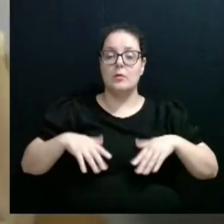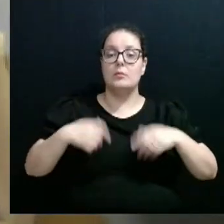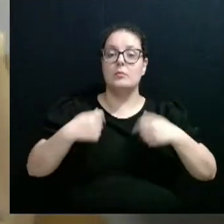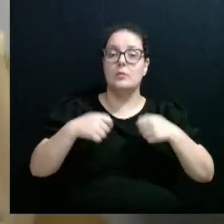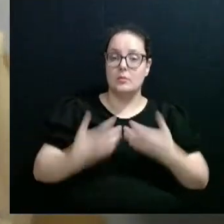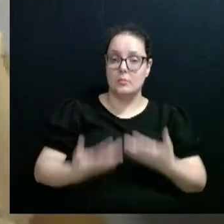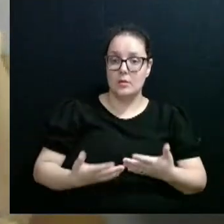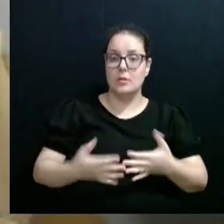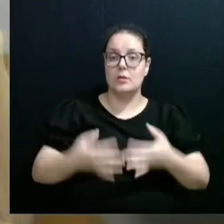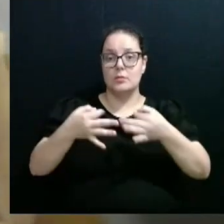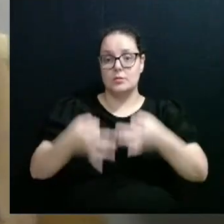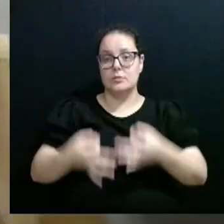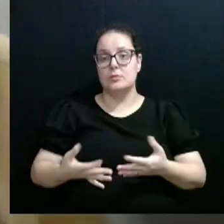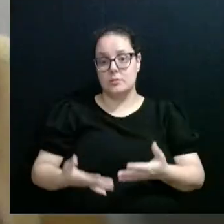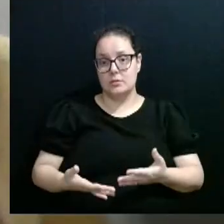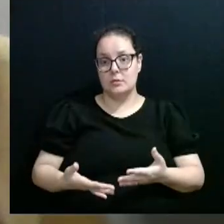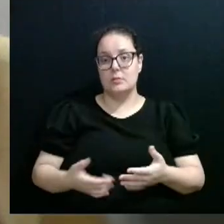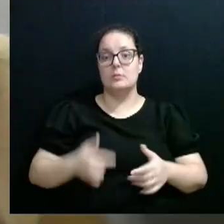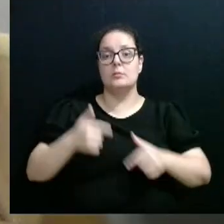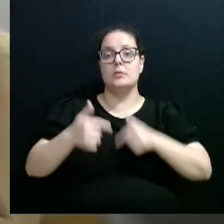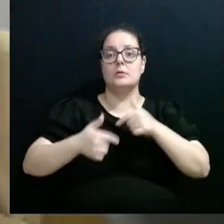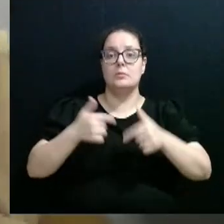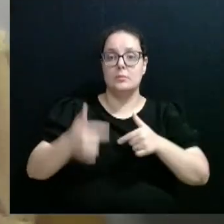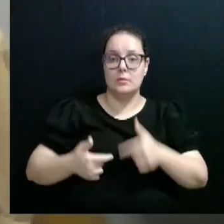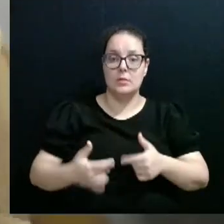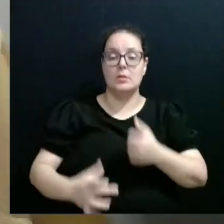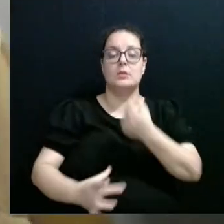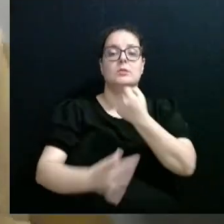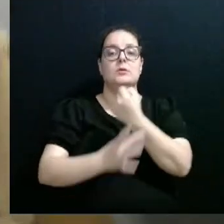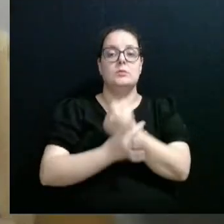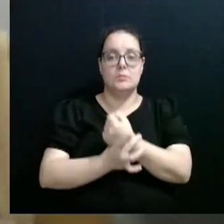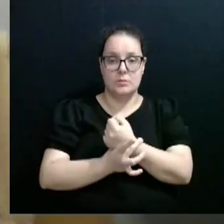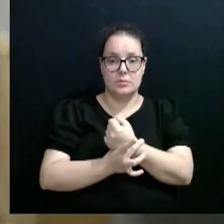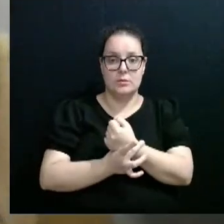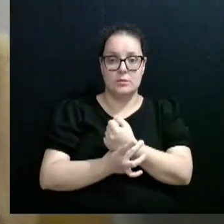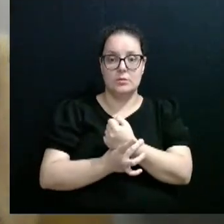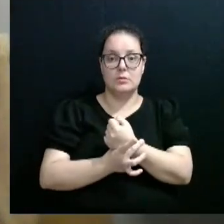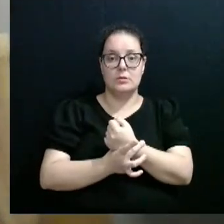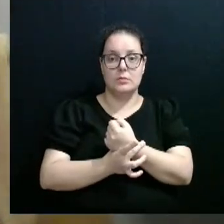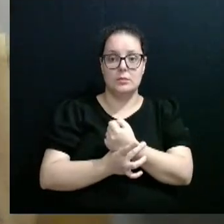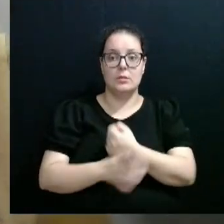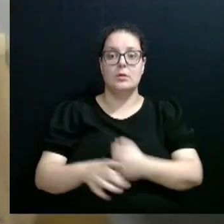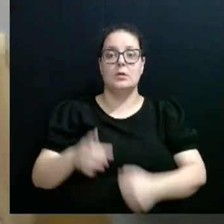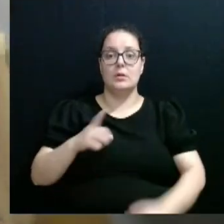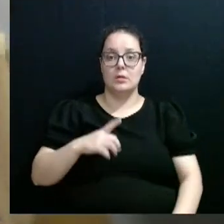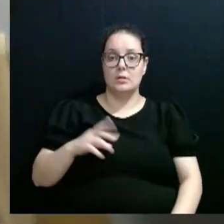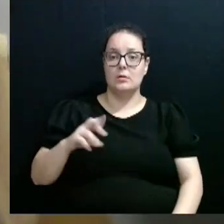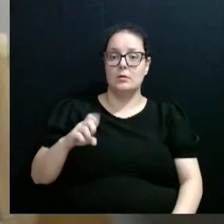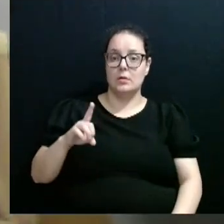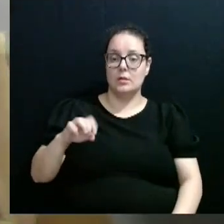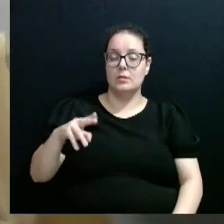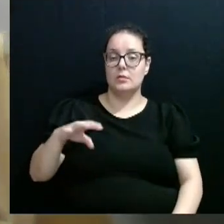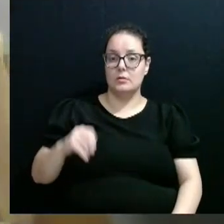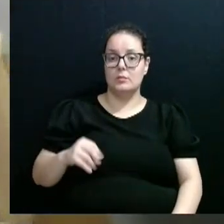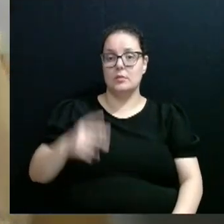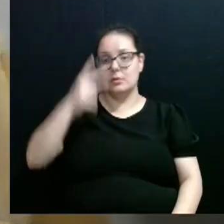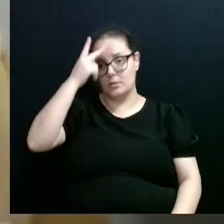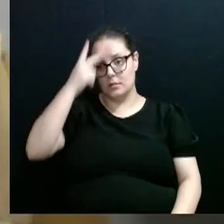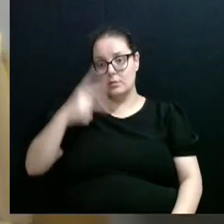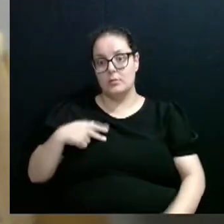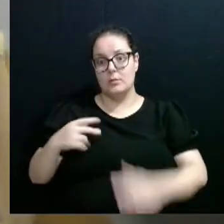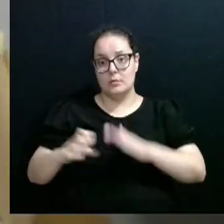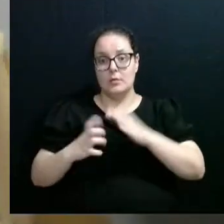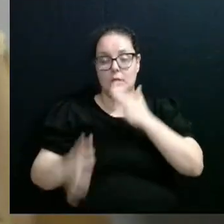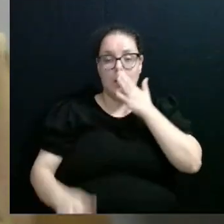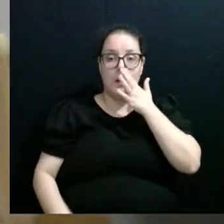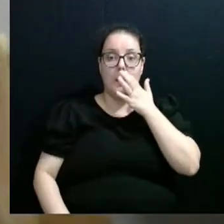poder trabalhar de forma segura e ter o rendimento que a própria empresa necessita. Então,